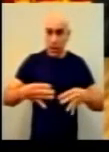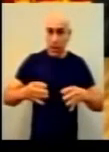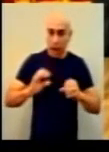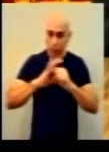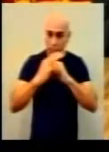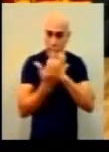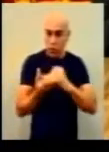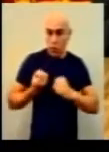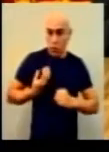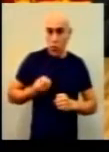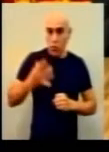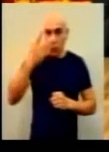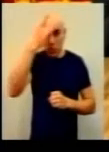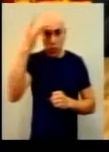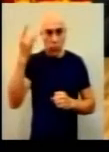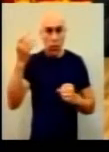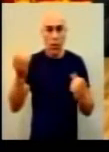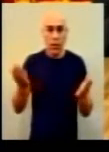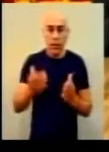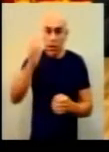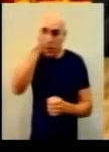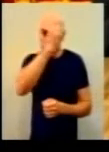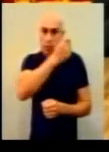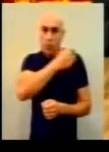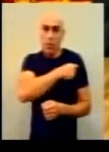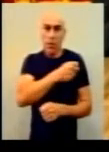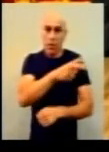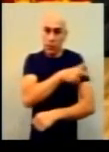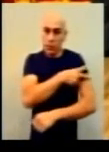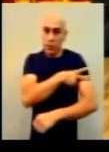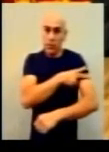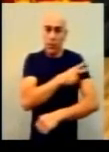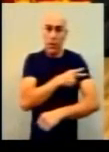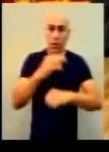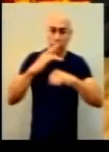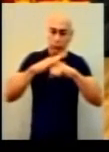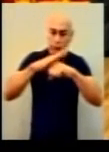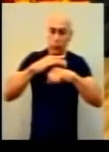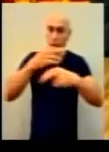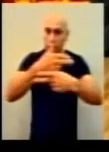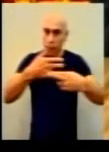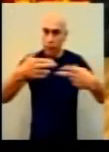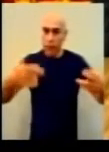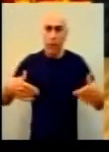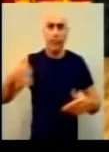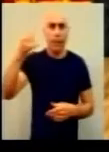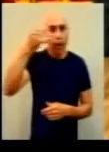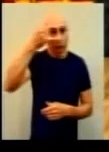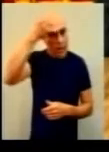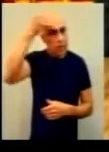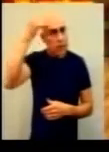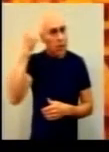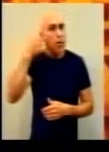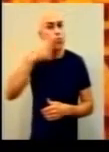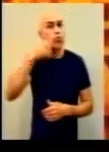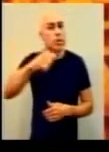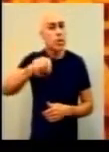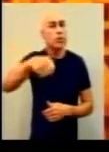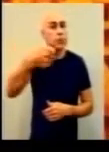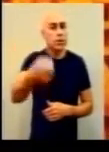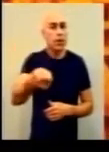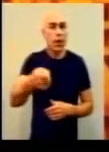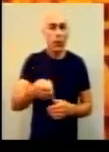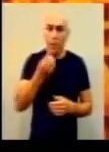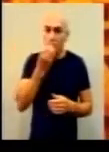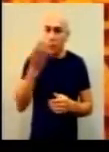sobre a Covid-19 em Rio Preto é a gerente da Vigilância Epidemiológica, Andréa Negri. Boa tarde, Andréa. Boa